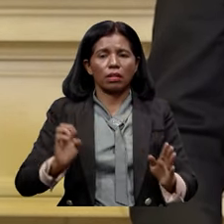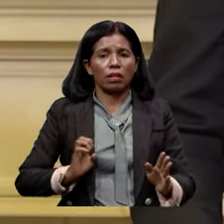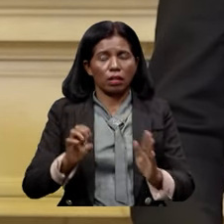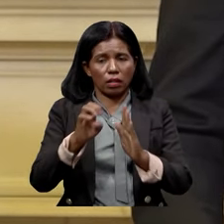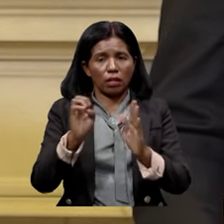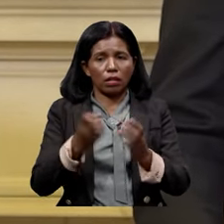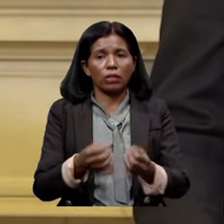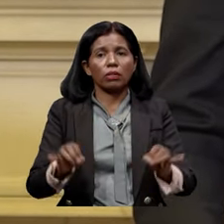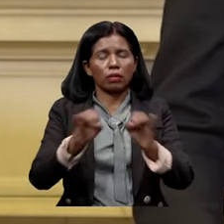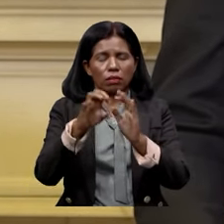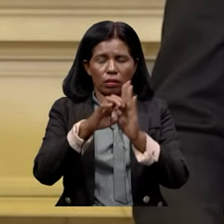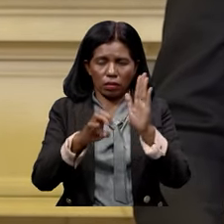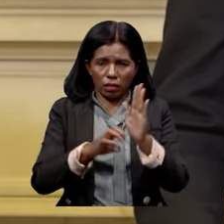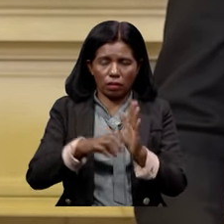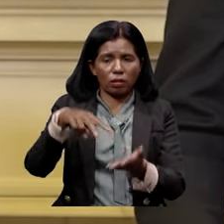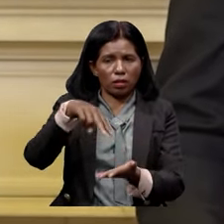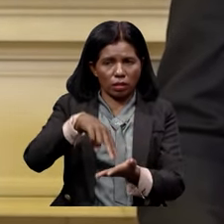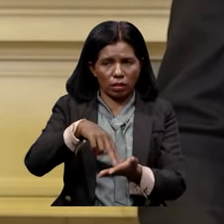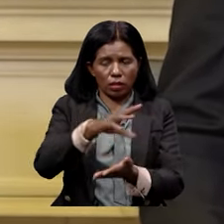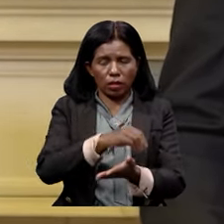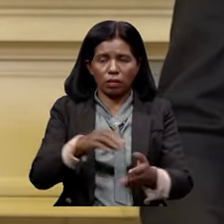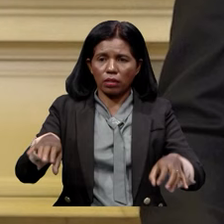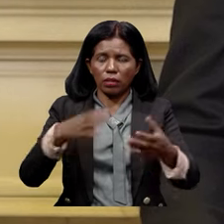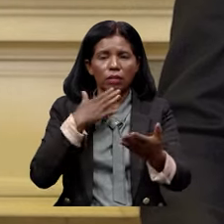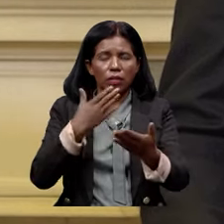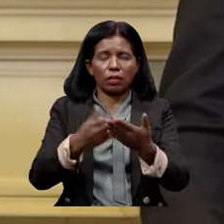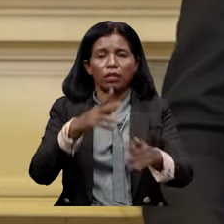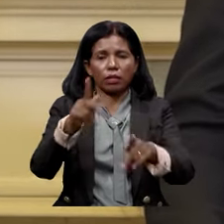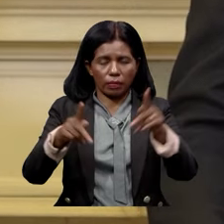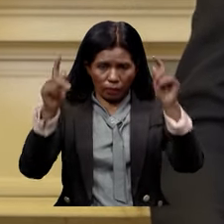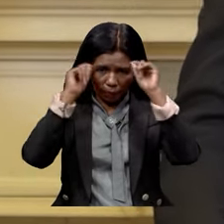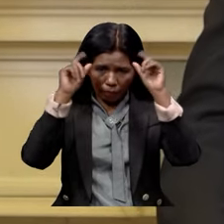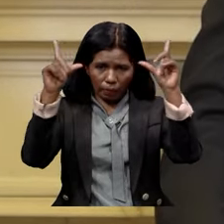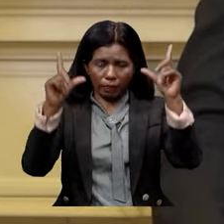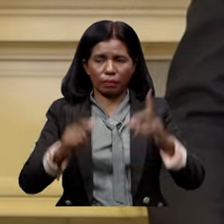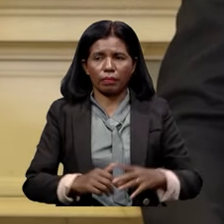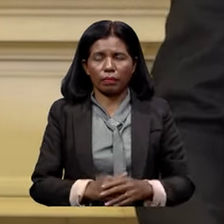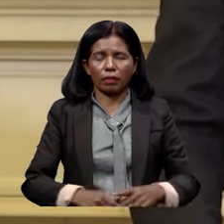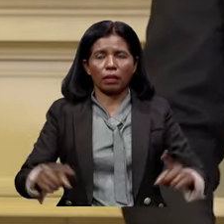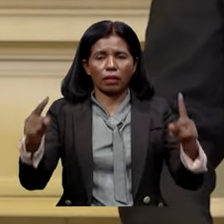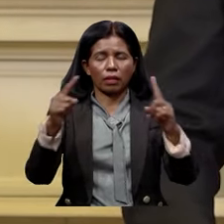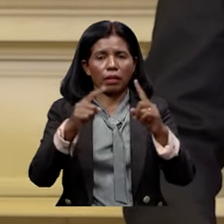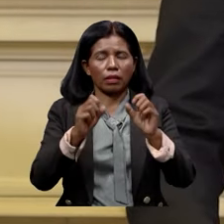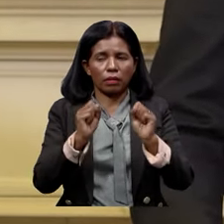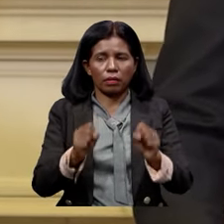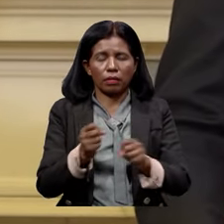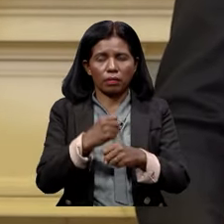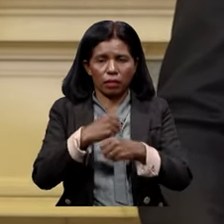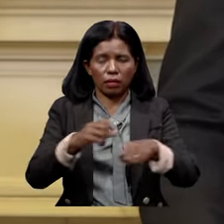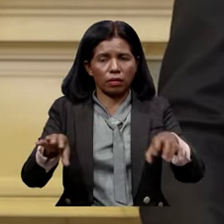trabalhar para o bem-estar do povo timorense, para o